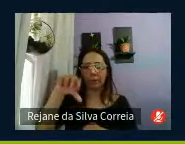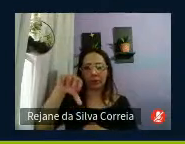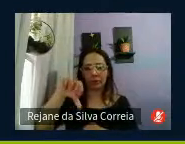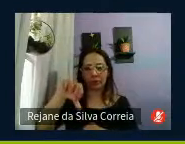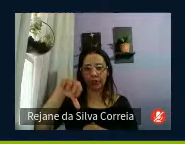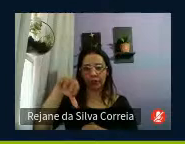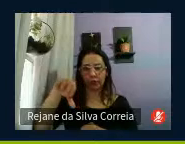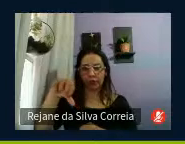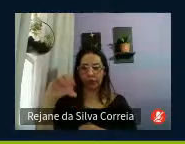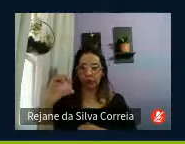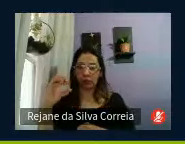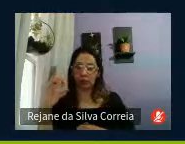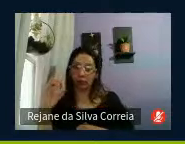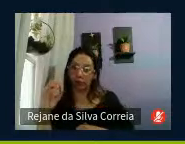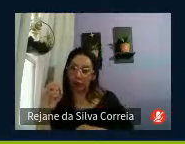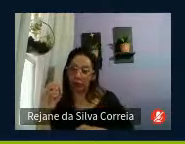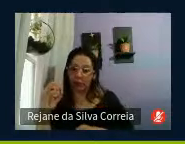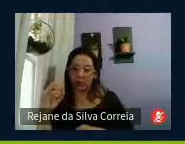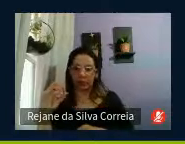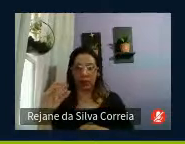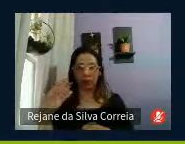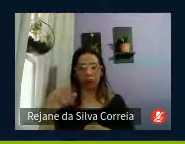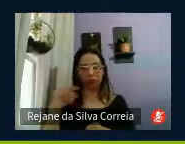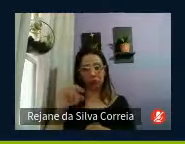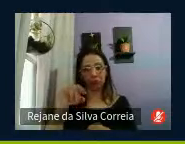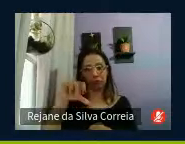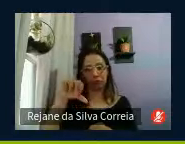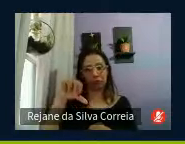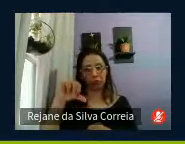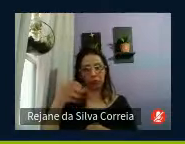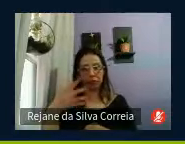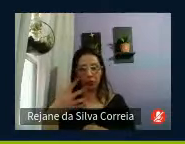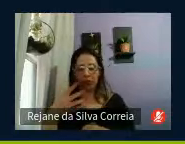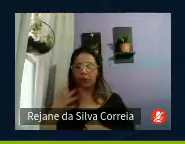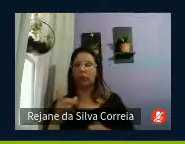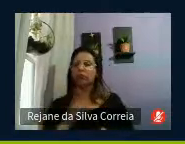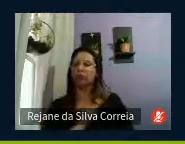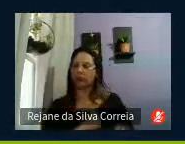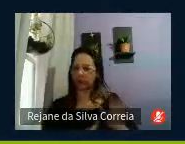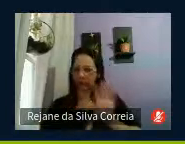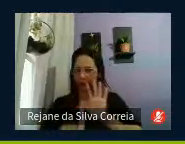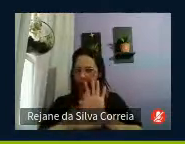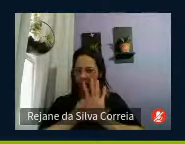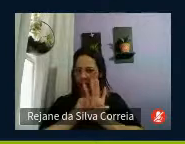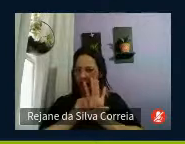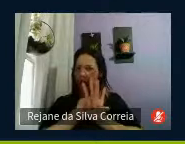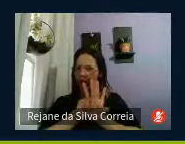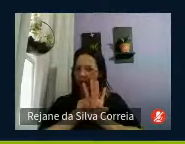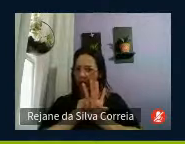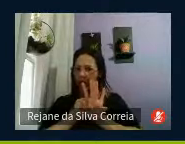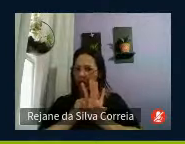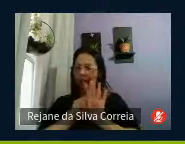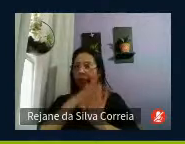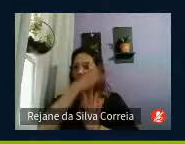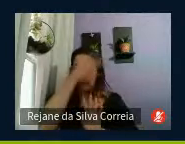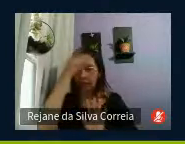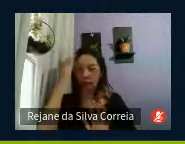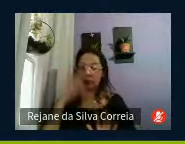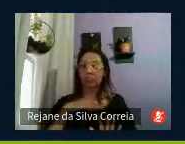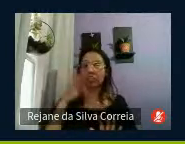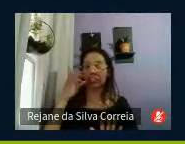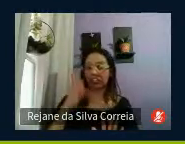um pouco antes, né? A gente tem uma lei atual e recente que as pessoas com deficiência,